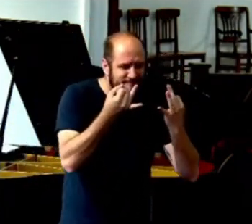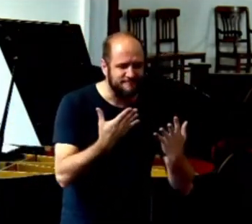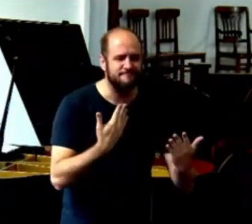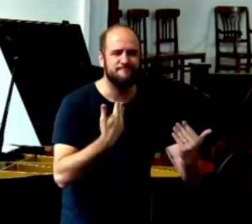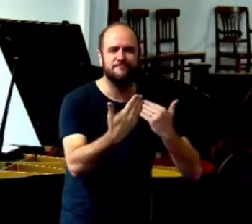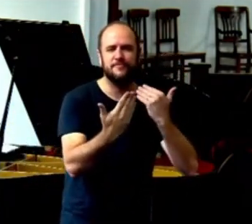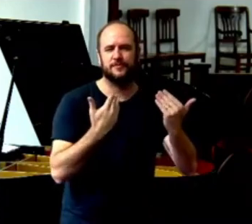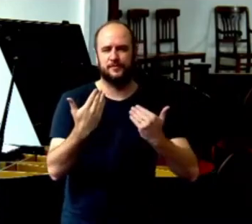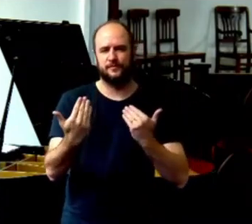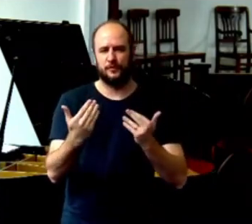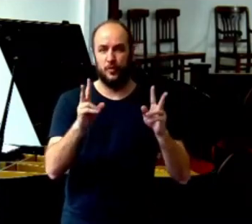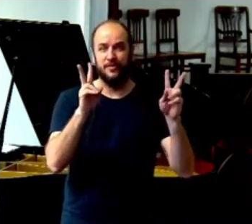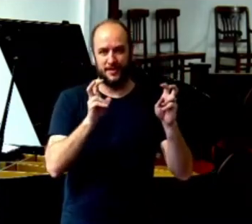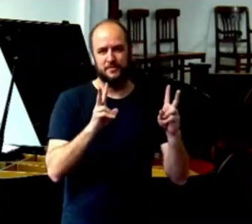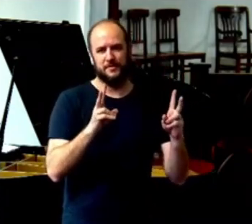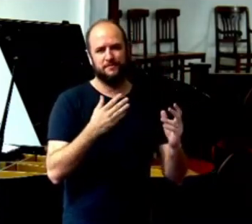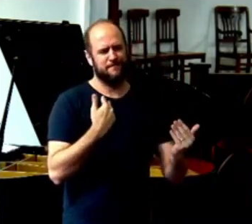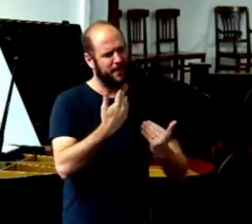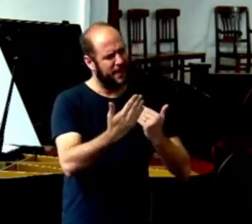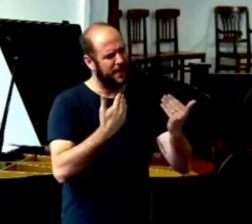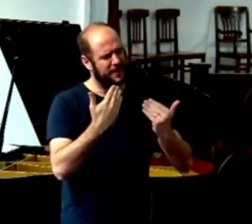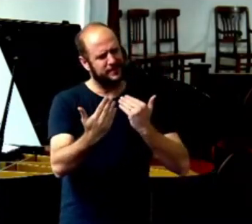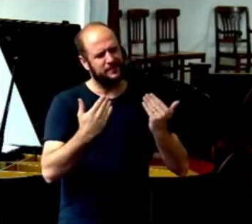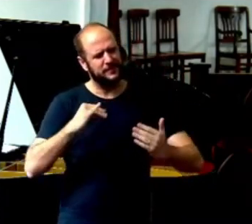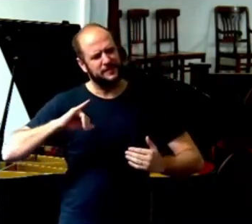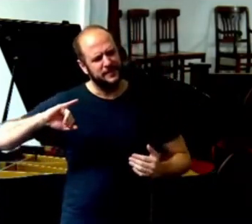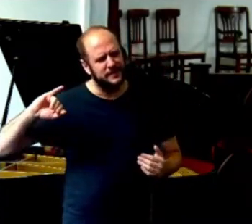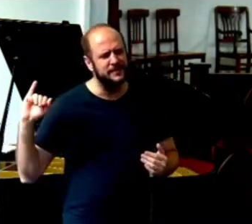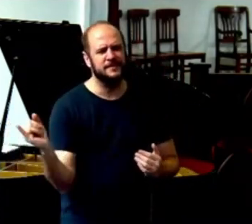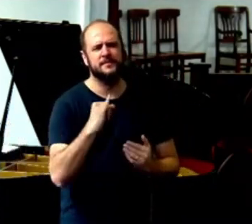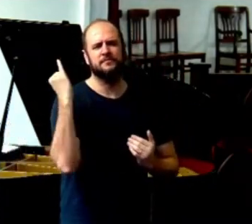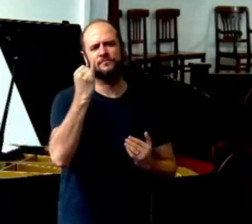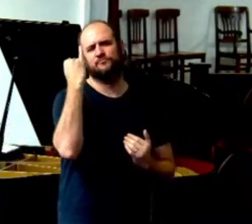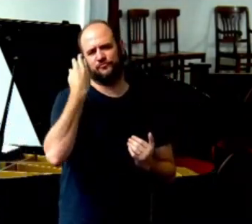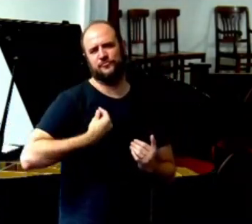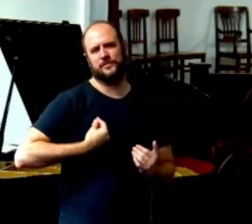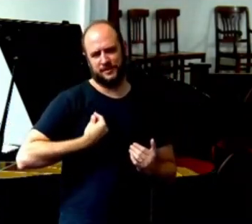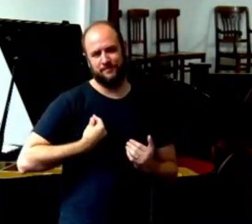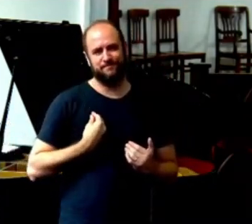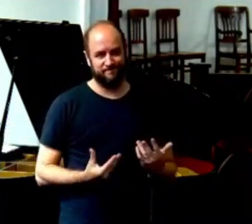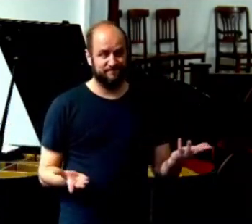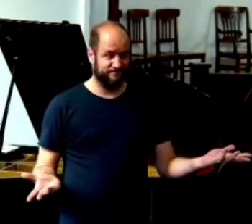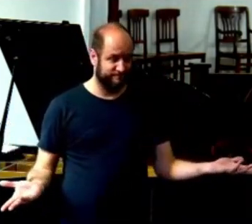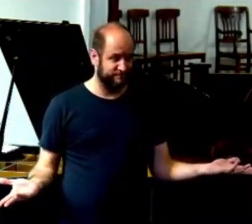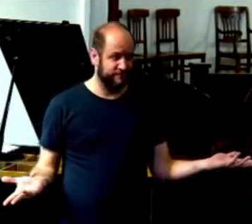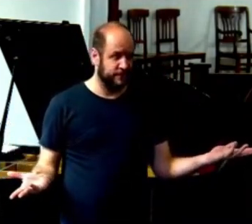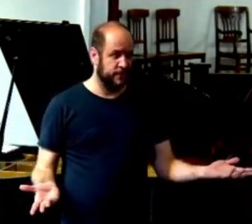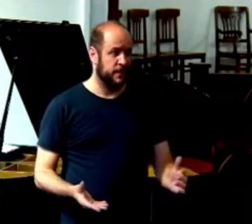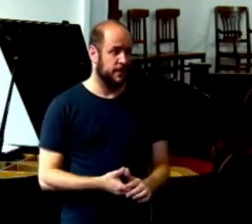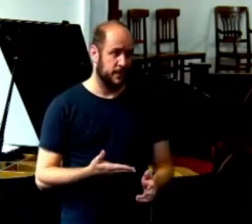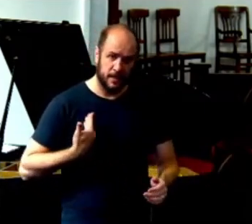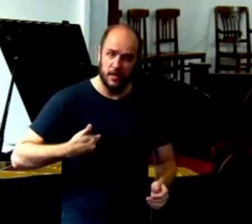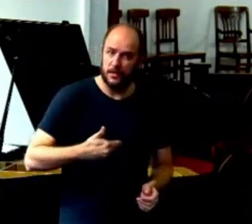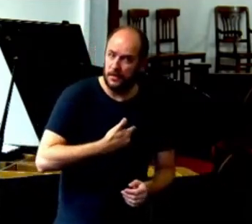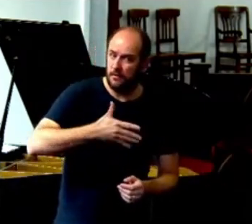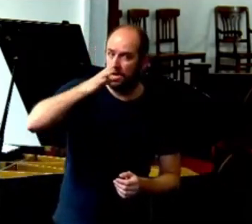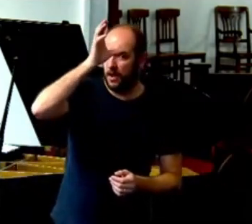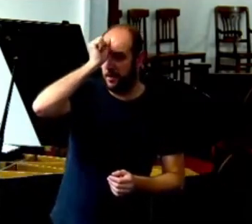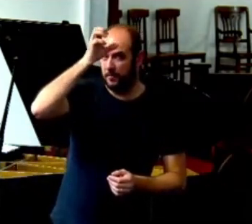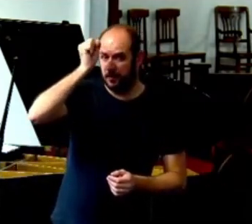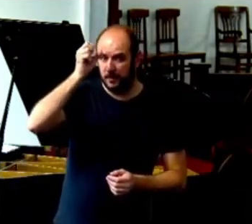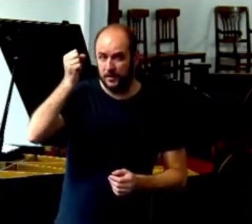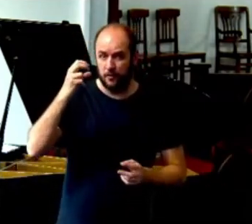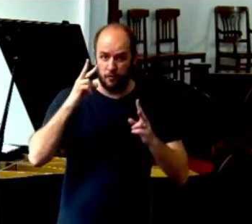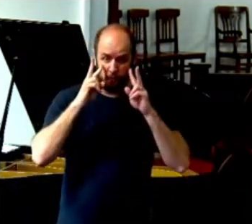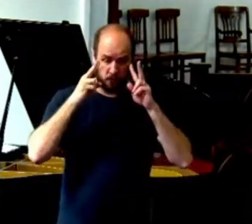relacionamentos. Outro tema extremamente importante para todos nós. Ao passo então que nós aprendemos